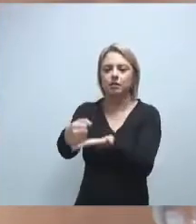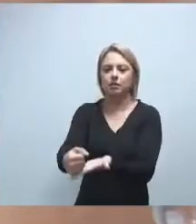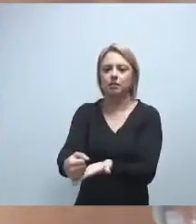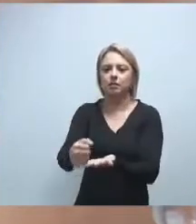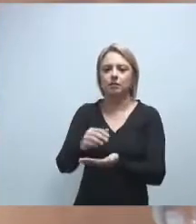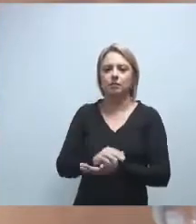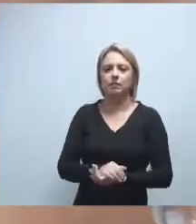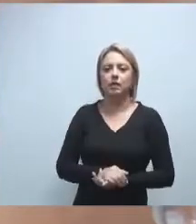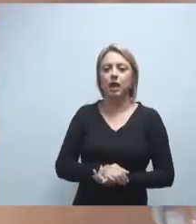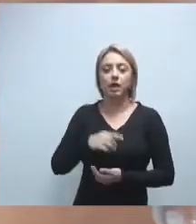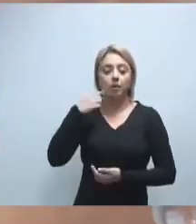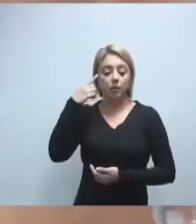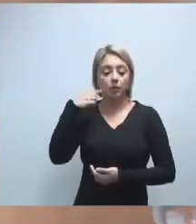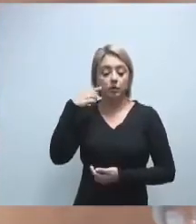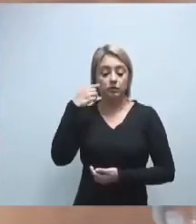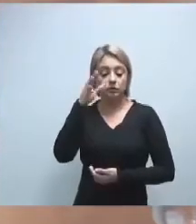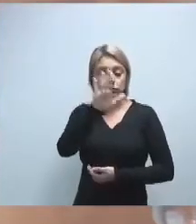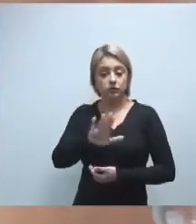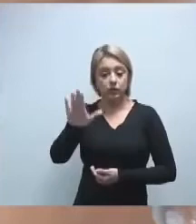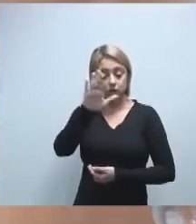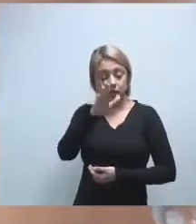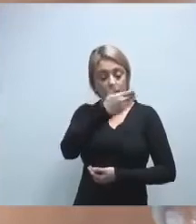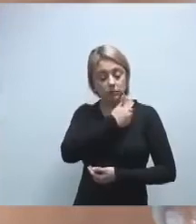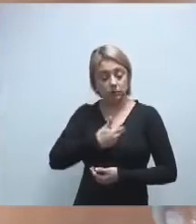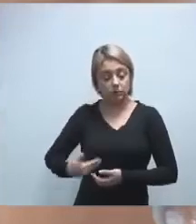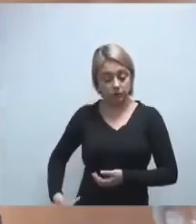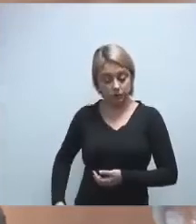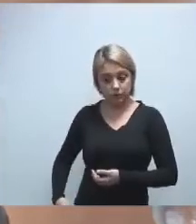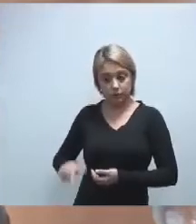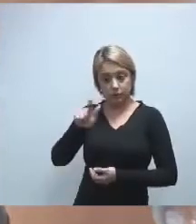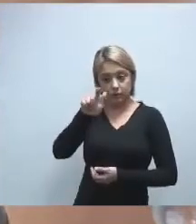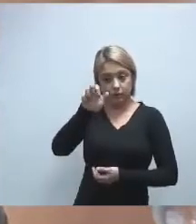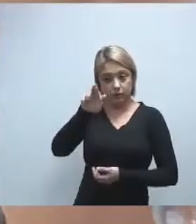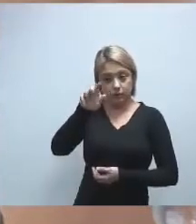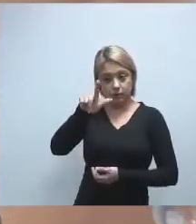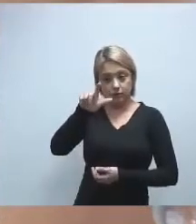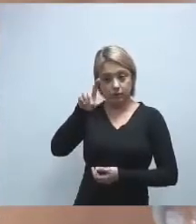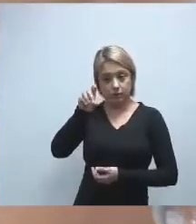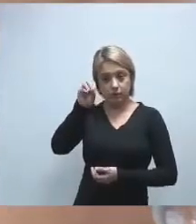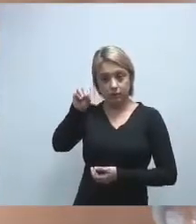o advogado-geral da união geraldo que então